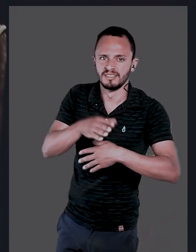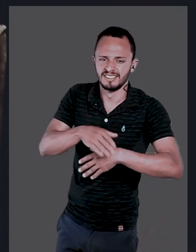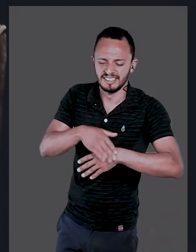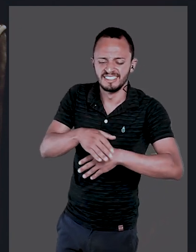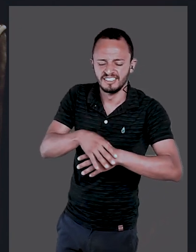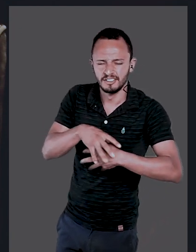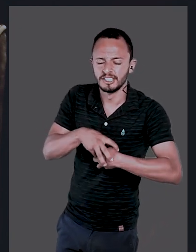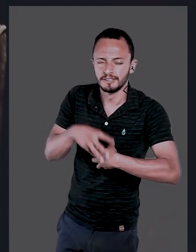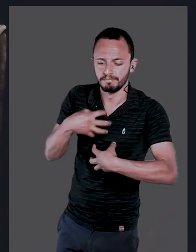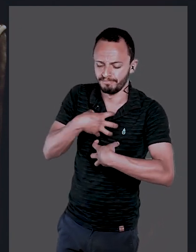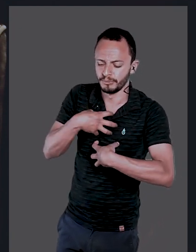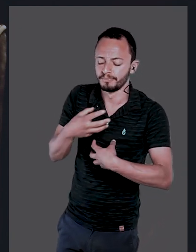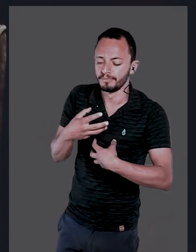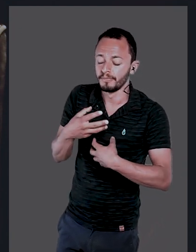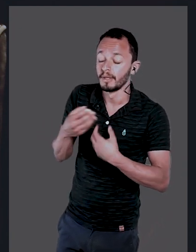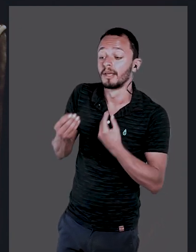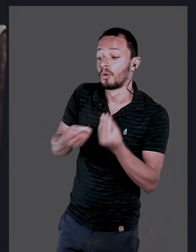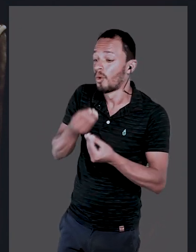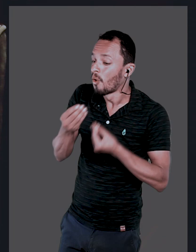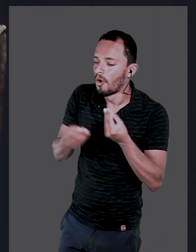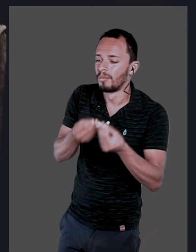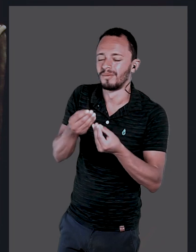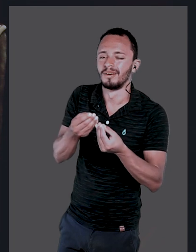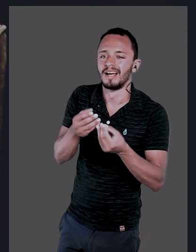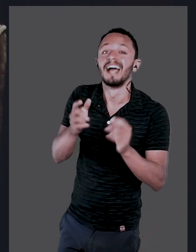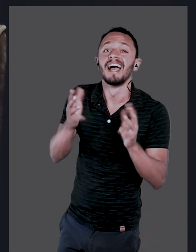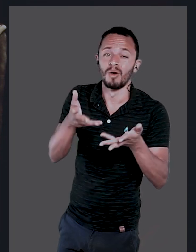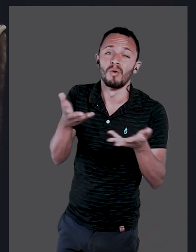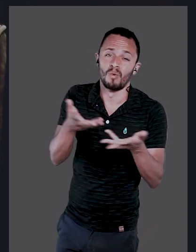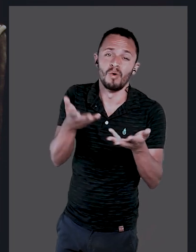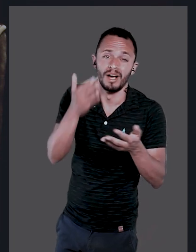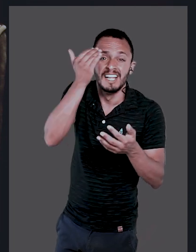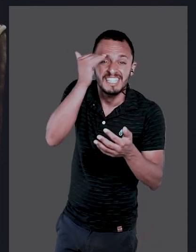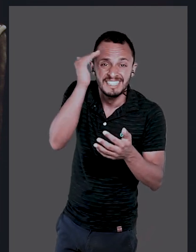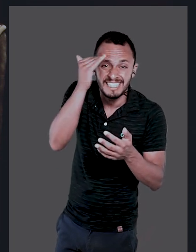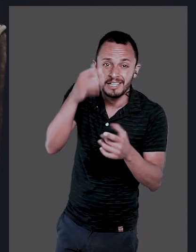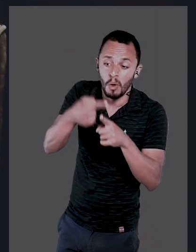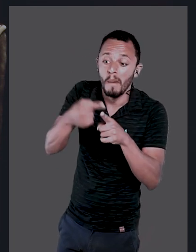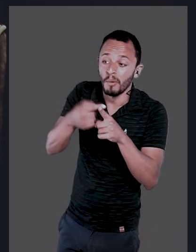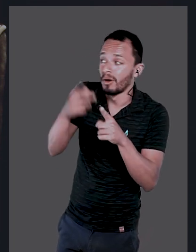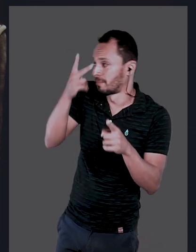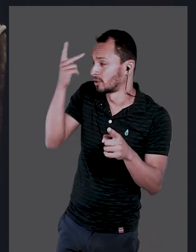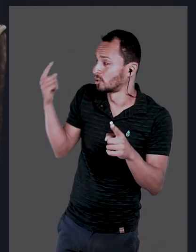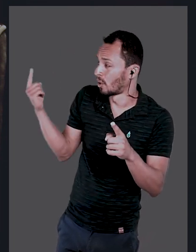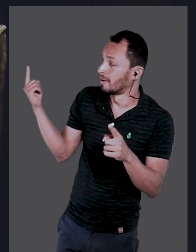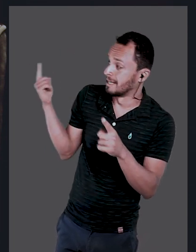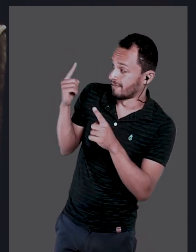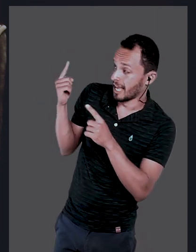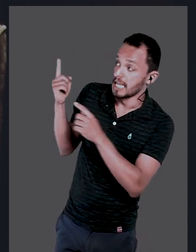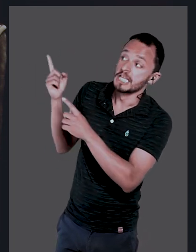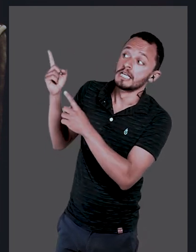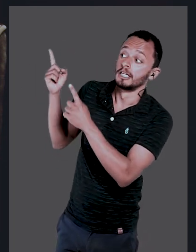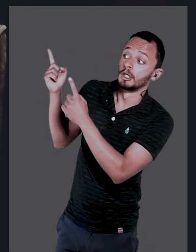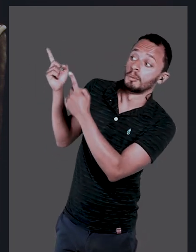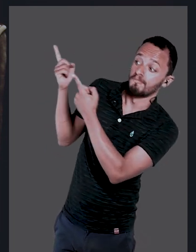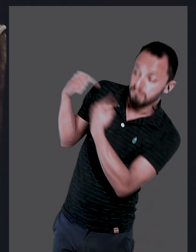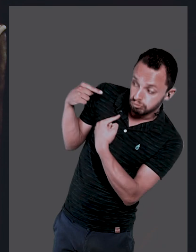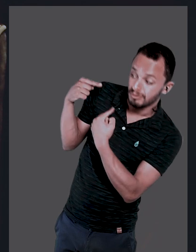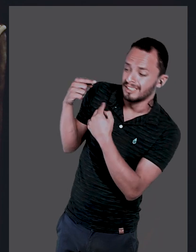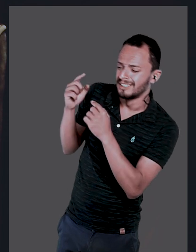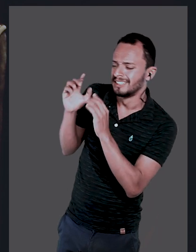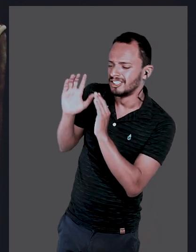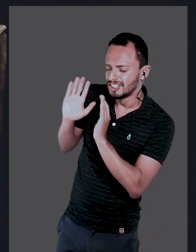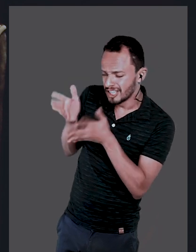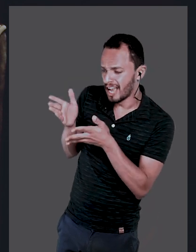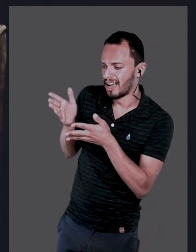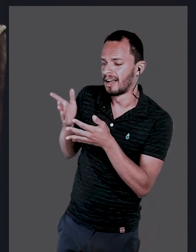lamento porque eu acho que todos nós precisamos de ser espertos no momento de entendermos quem são os nossos inimigos